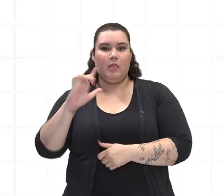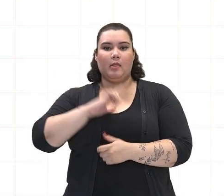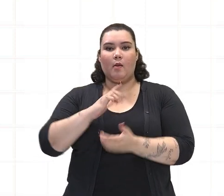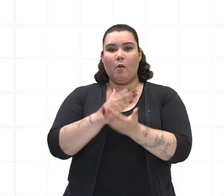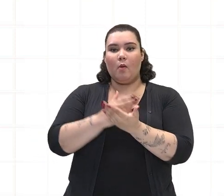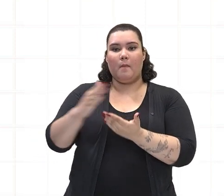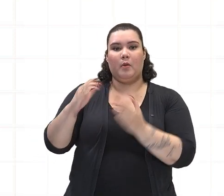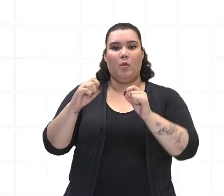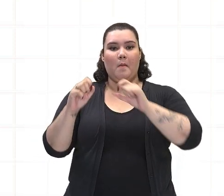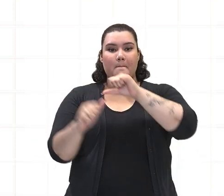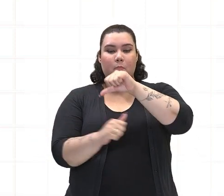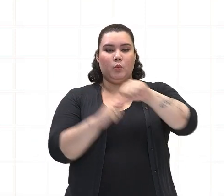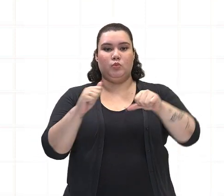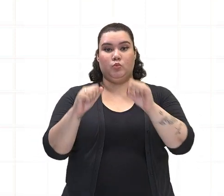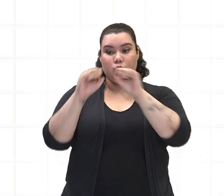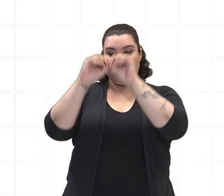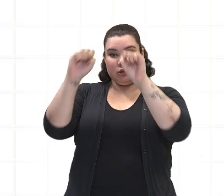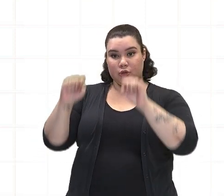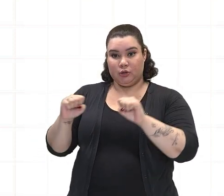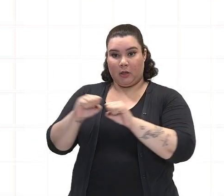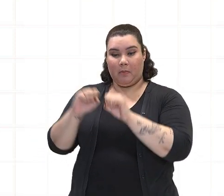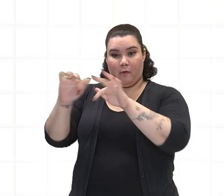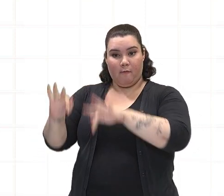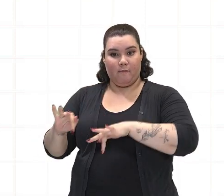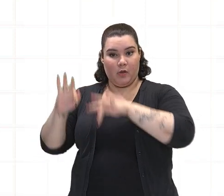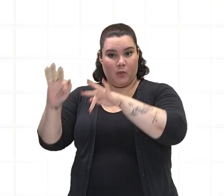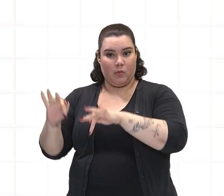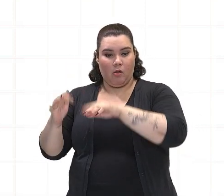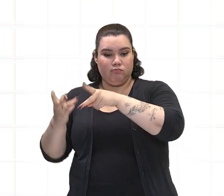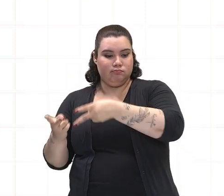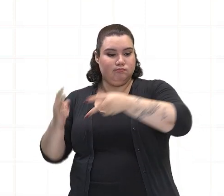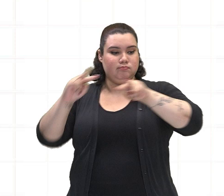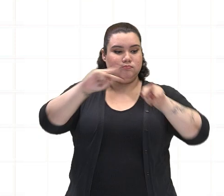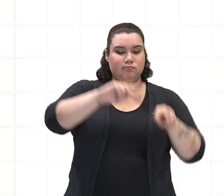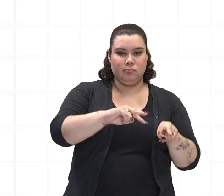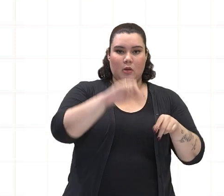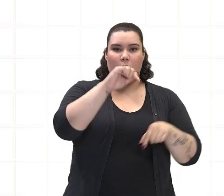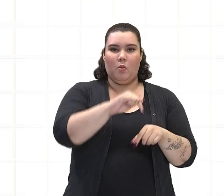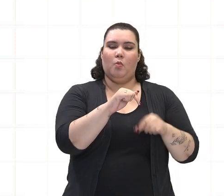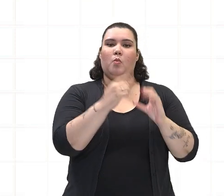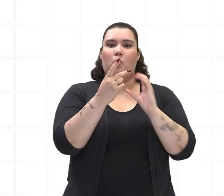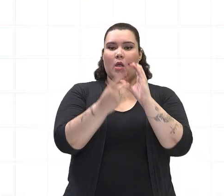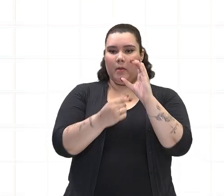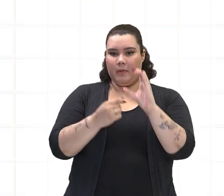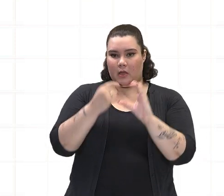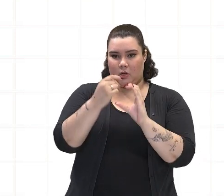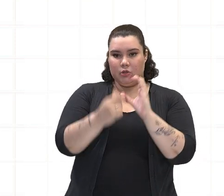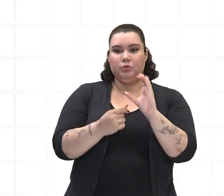transição crucial do sistema feudal para o capitalista. Essa